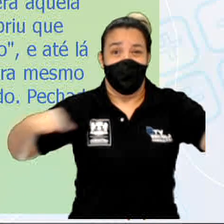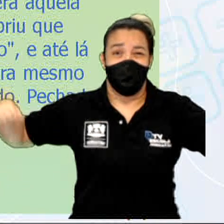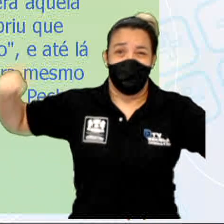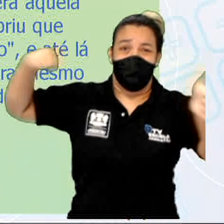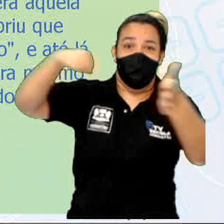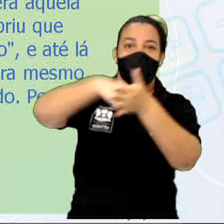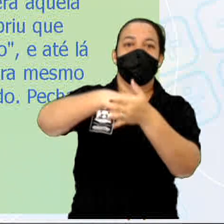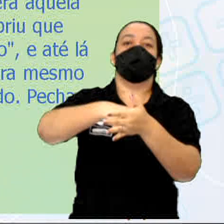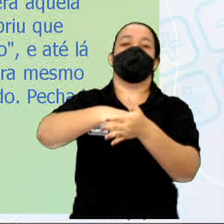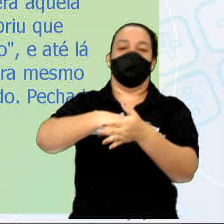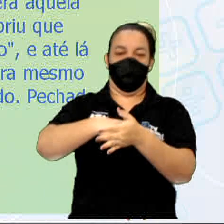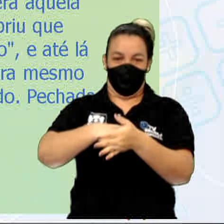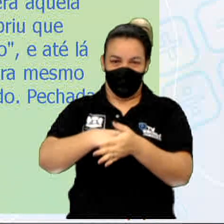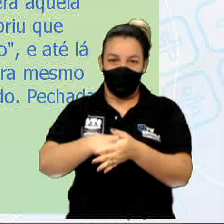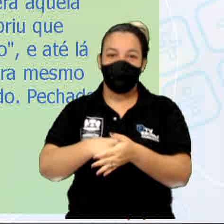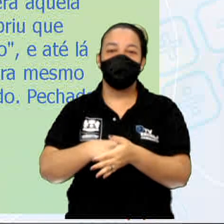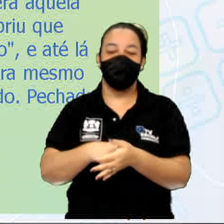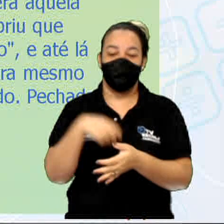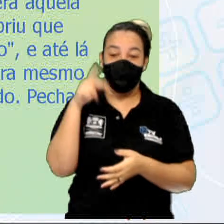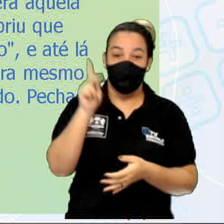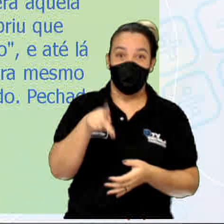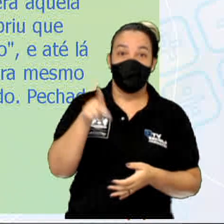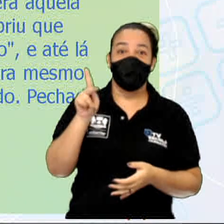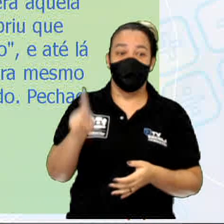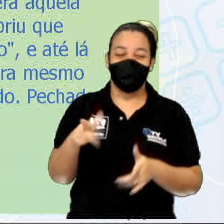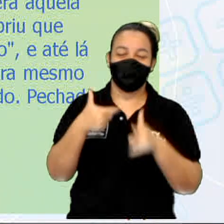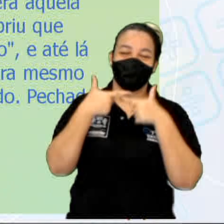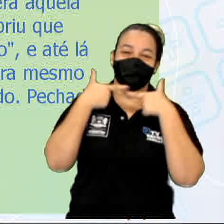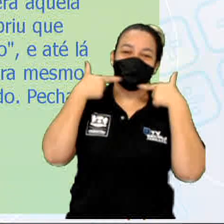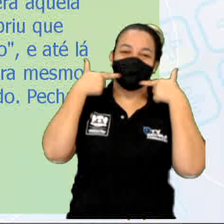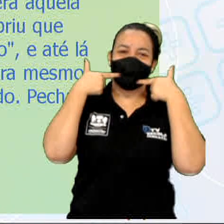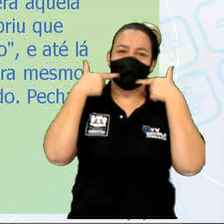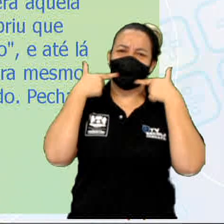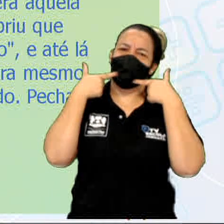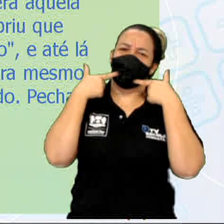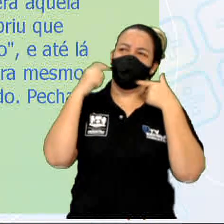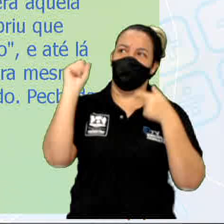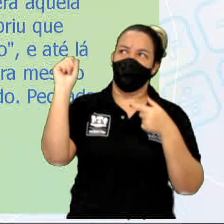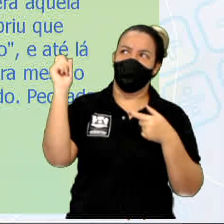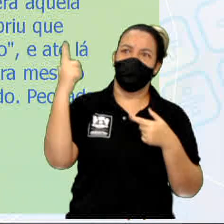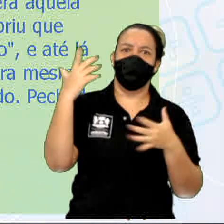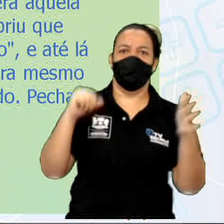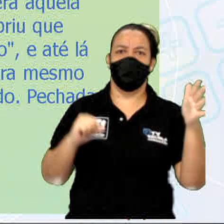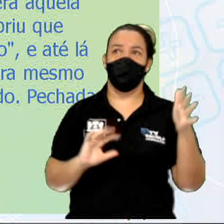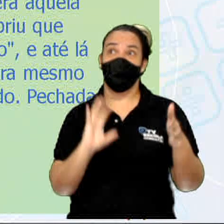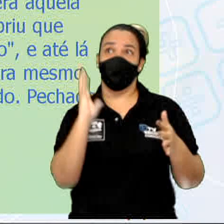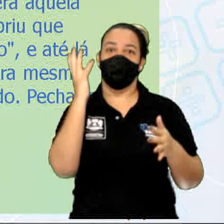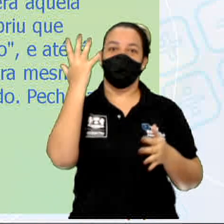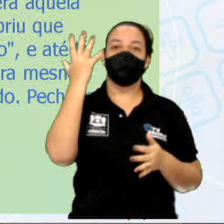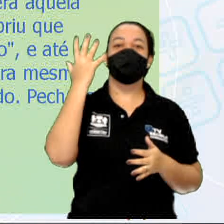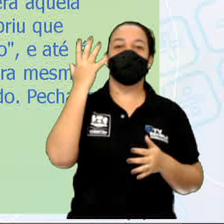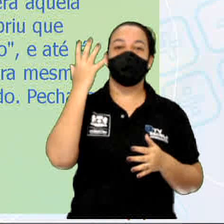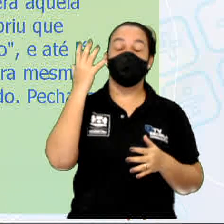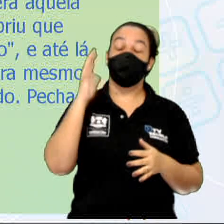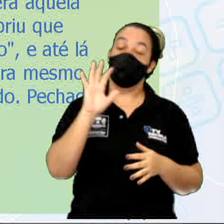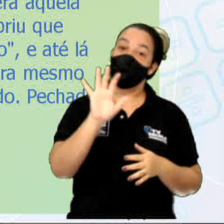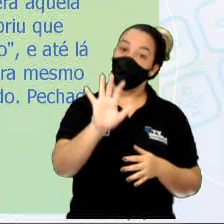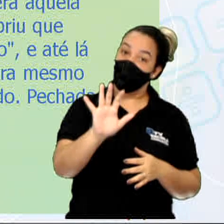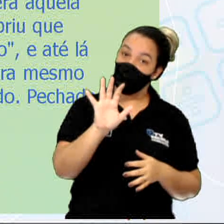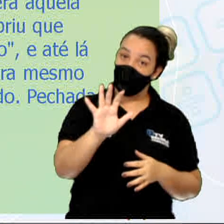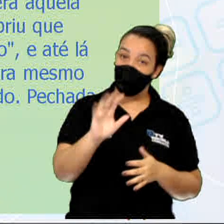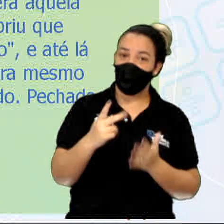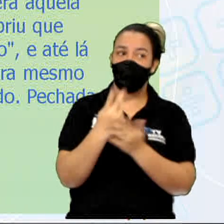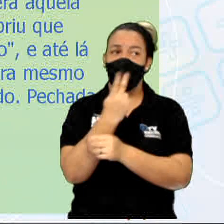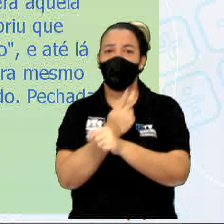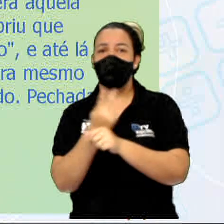alto. A professora varreu a sala com seu sorriso. Estava claro o que acontecera. Ao mesmo tempo,